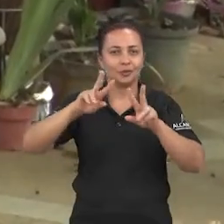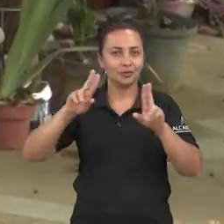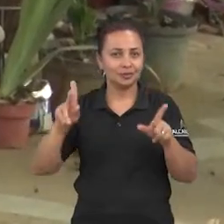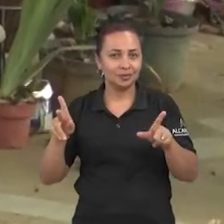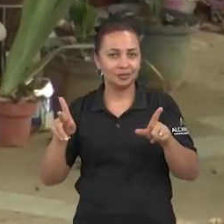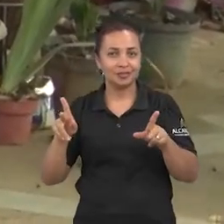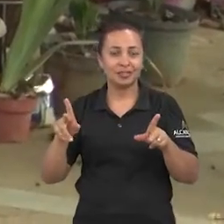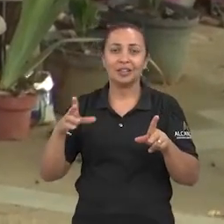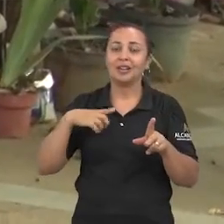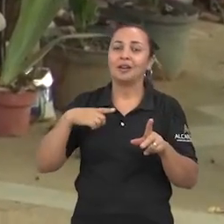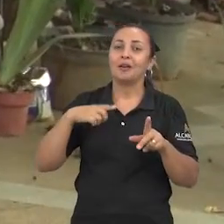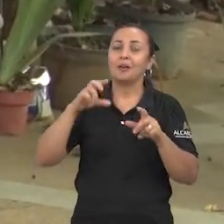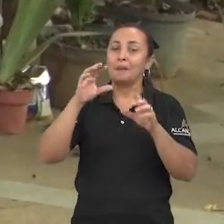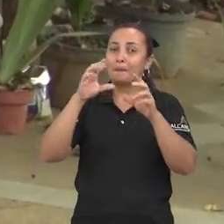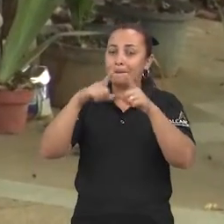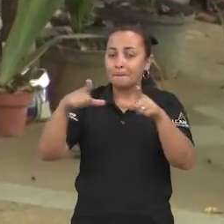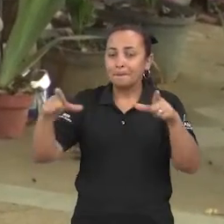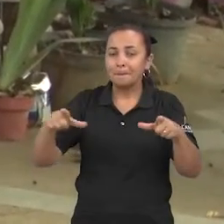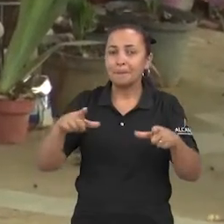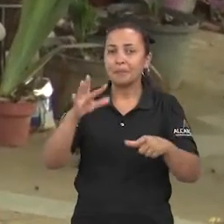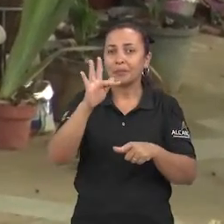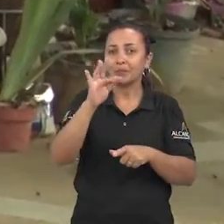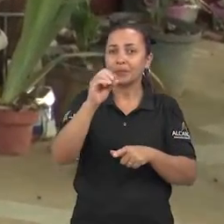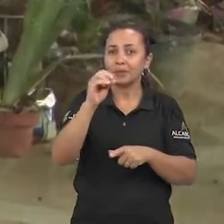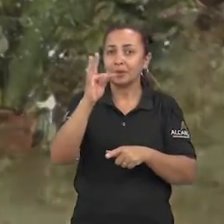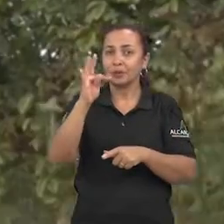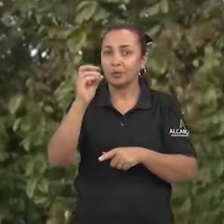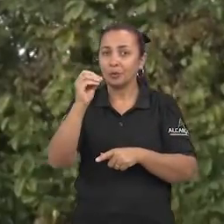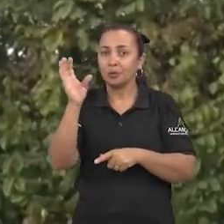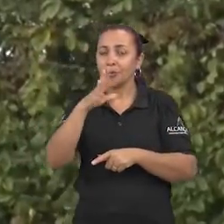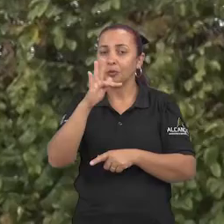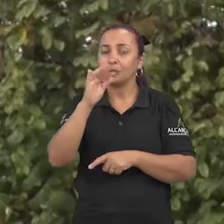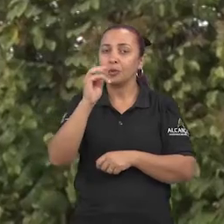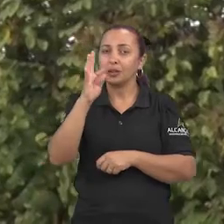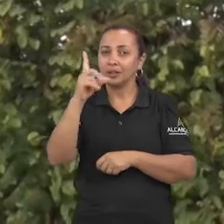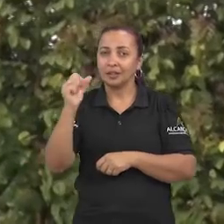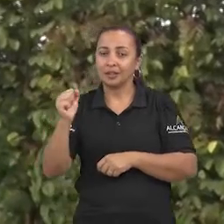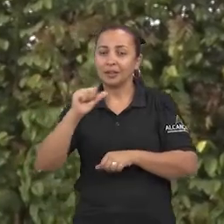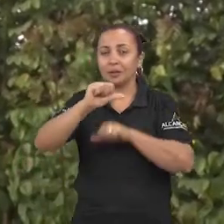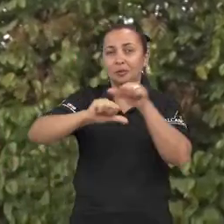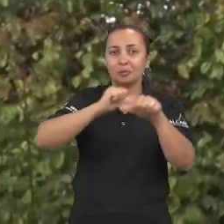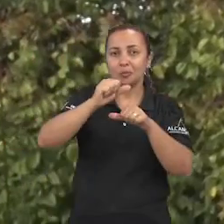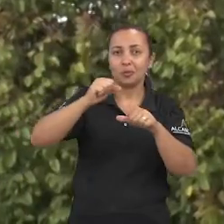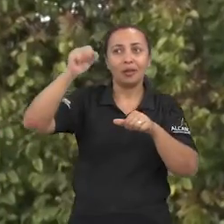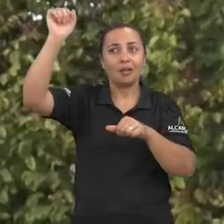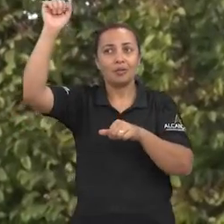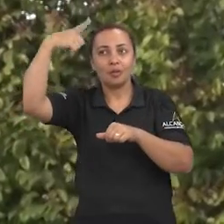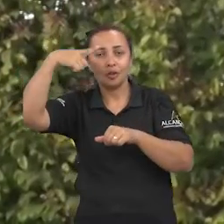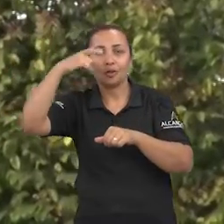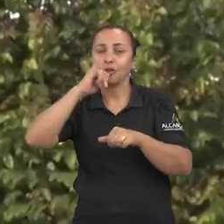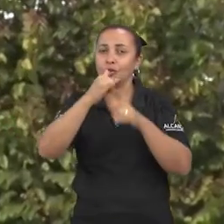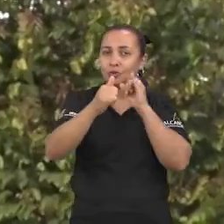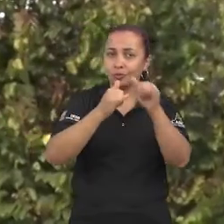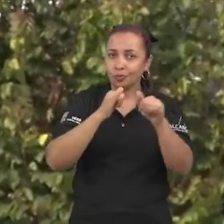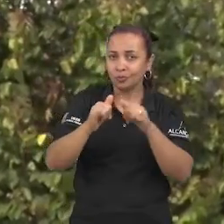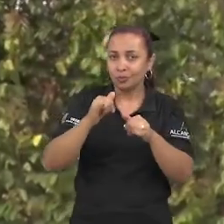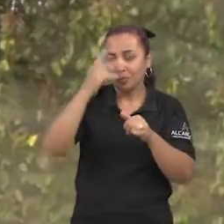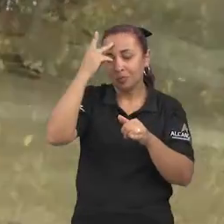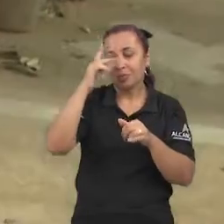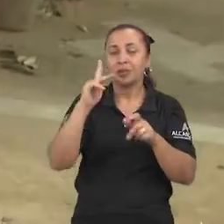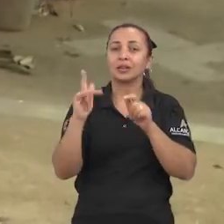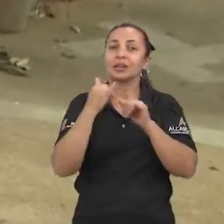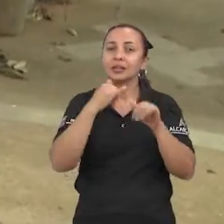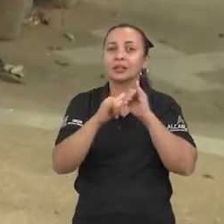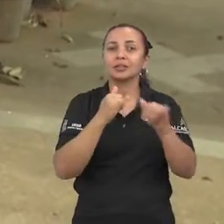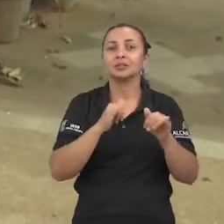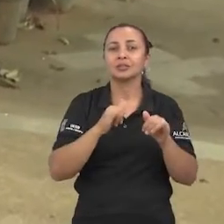Placa de produção de energia é chamada de placas fotovoltaicas, que tem um sistema de células que transforma a energia do sol, energia